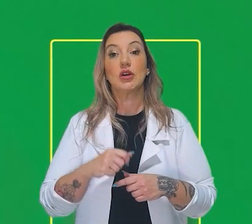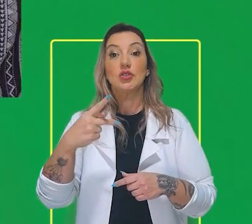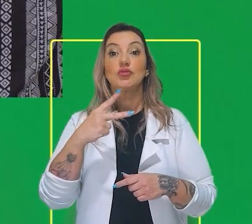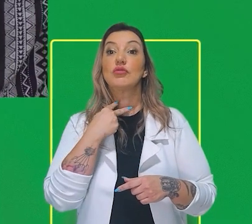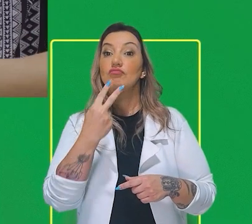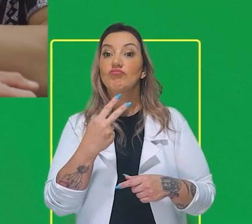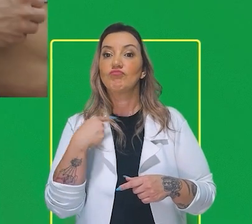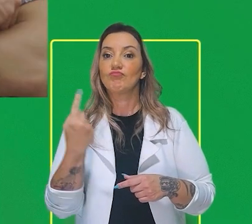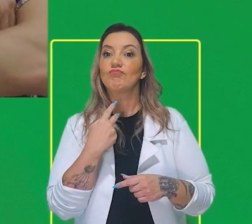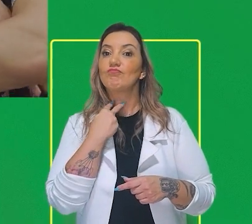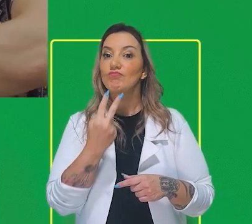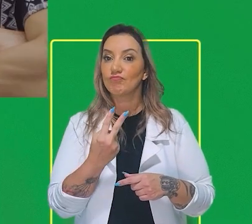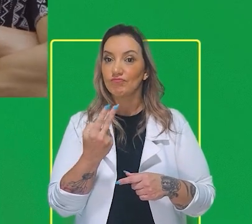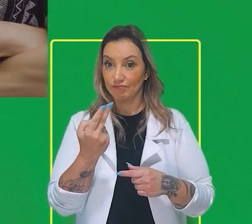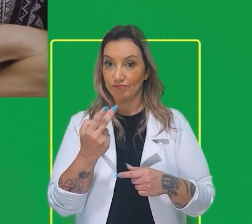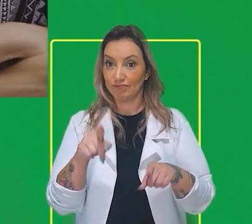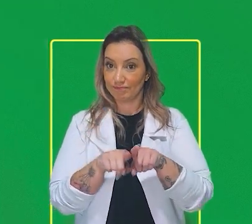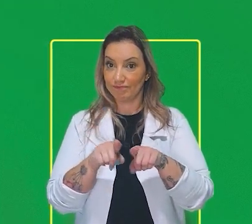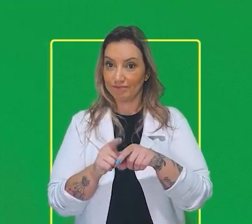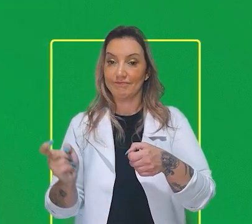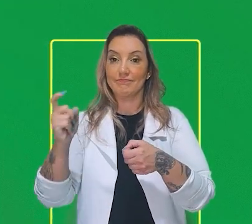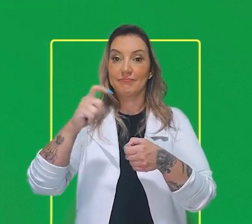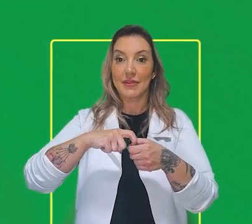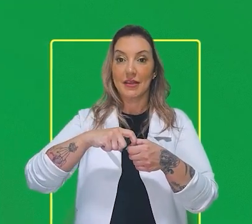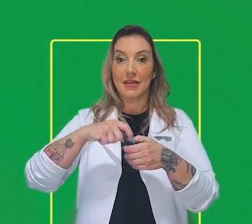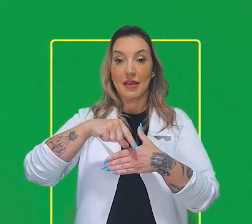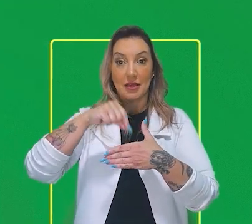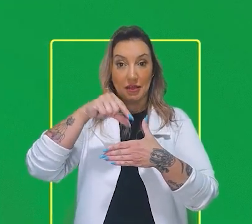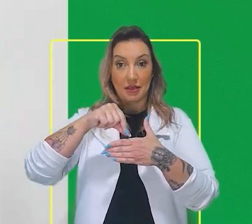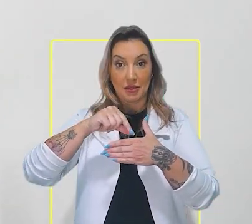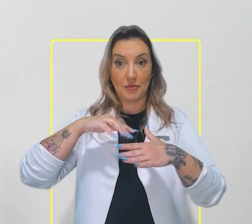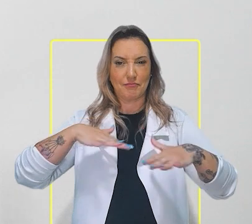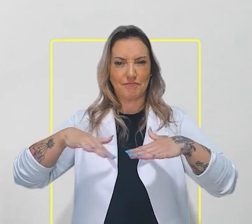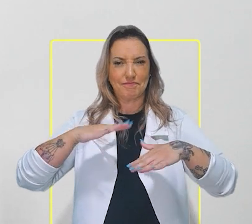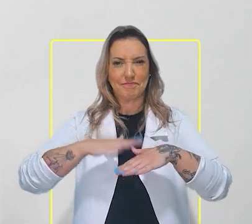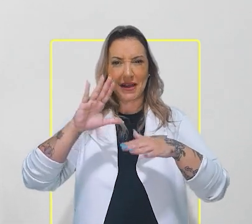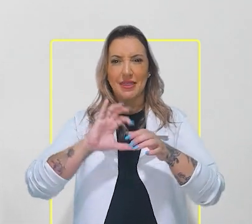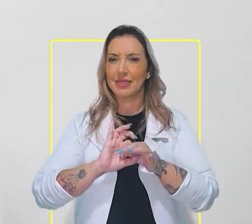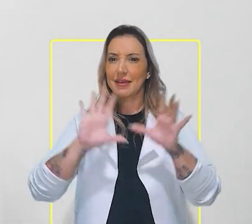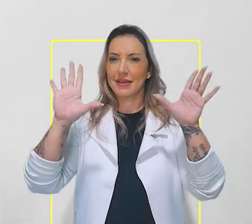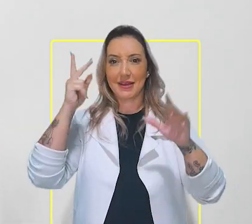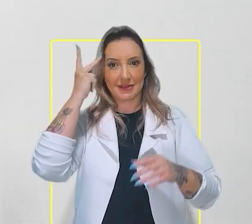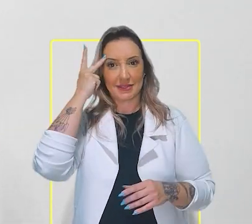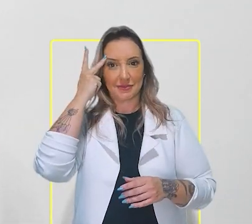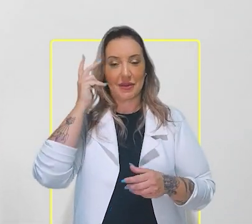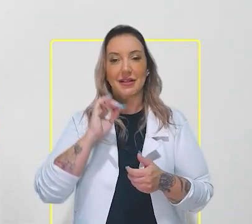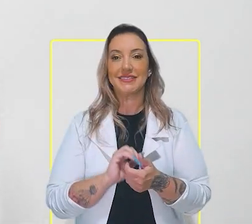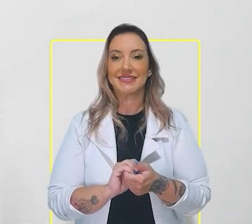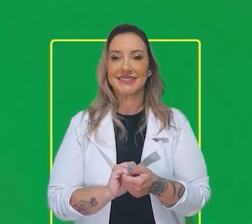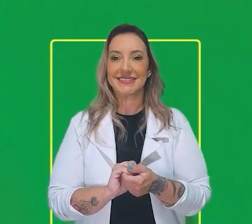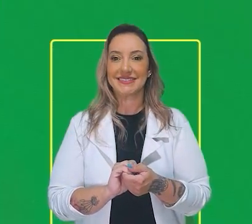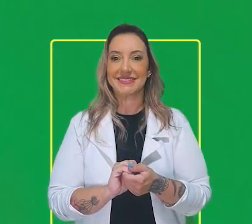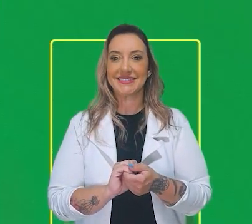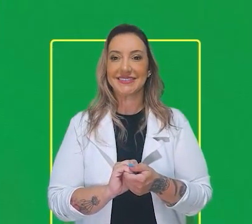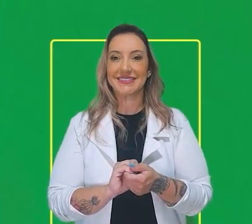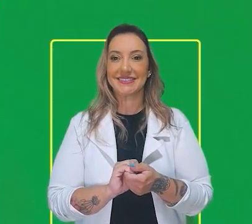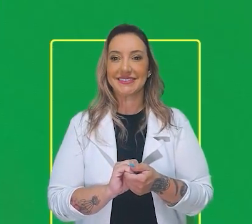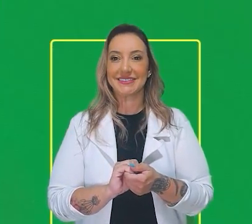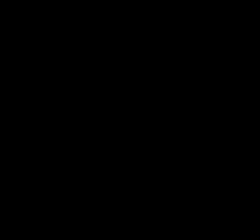cidade. Sua voz é a nossa voz. Filie-se ao MDB, o movimento mais democrático de São Paulo.